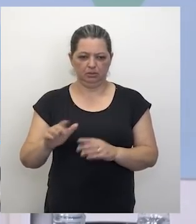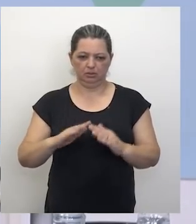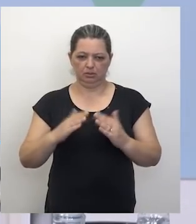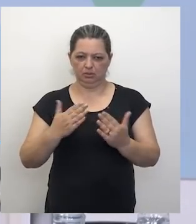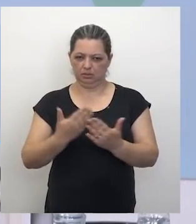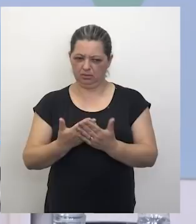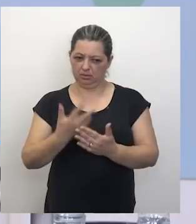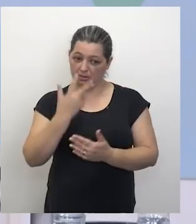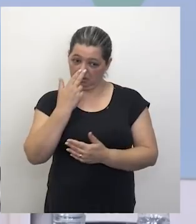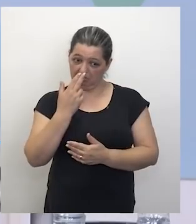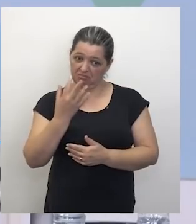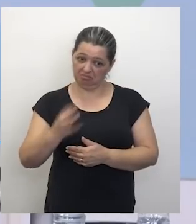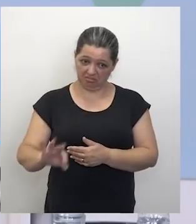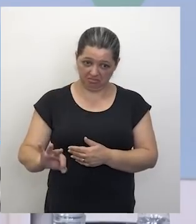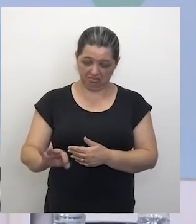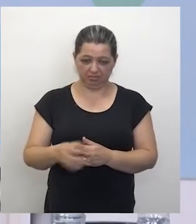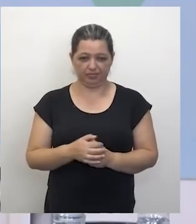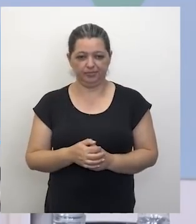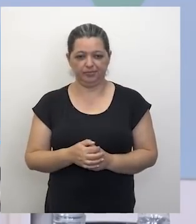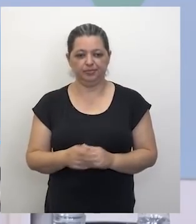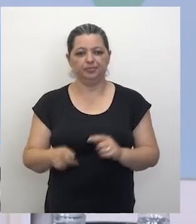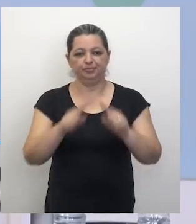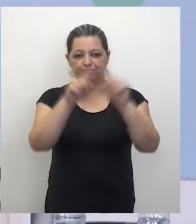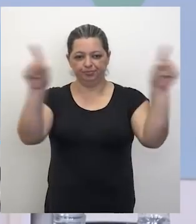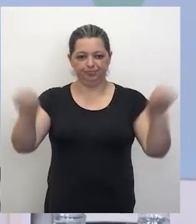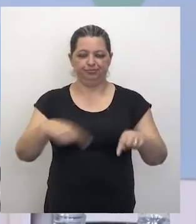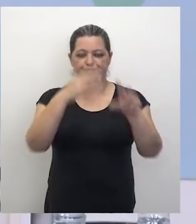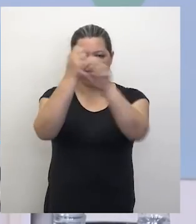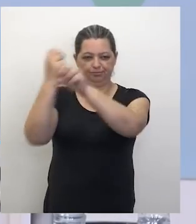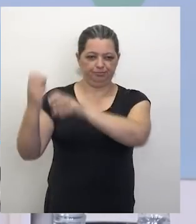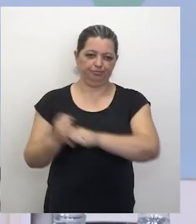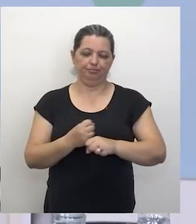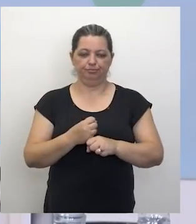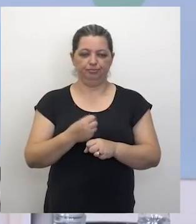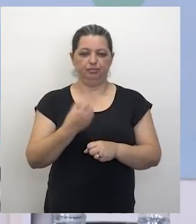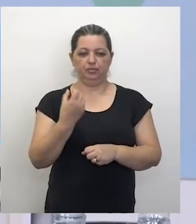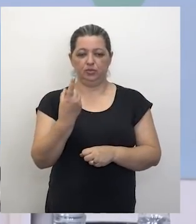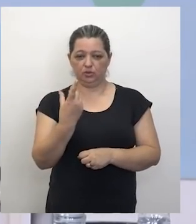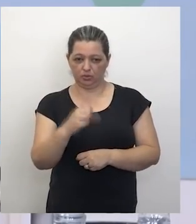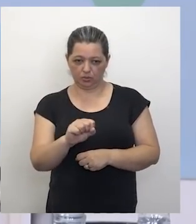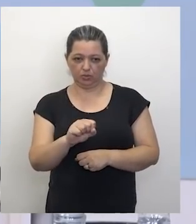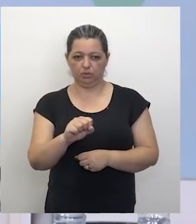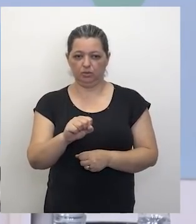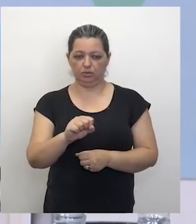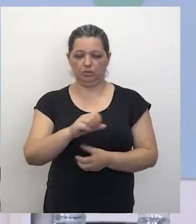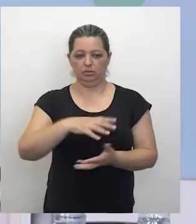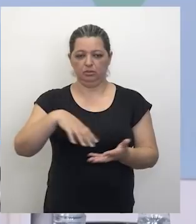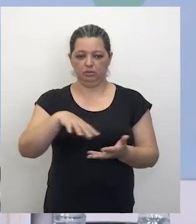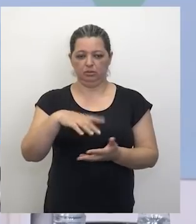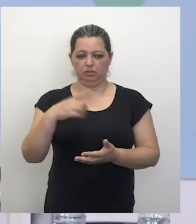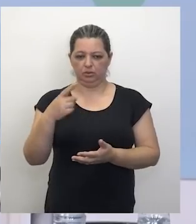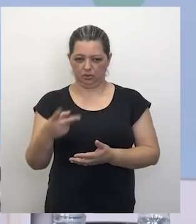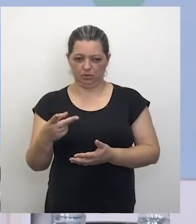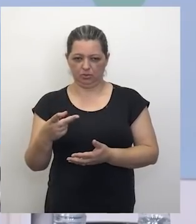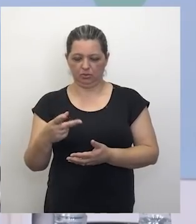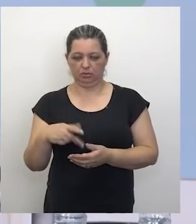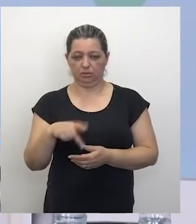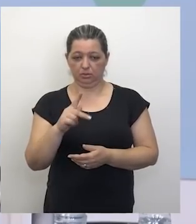que eu li correto, tá? Perímetro da D, 18, perímetro da 12 e a razão K,